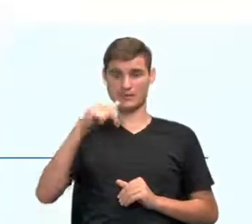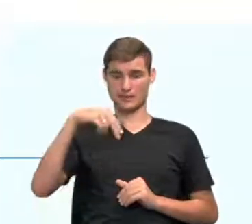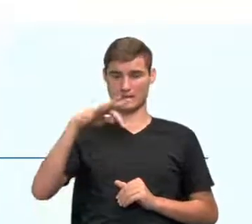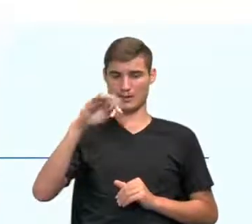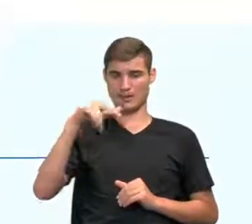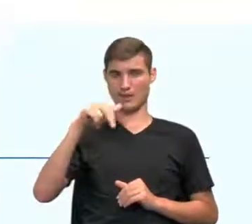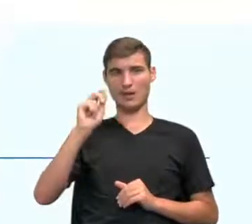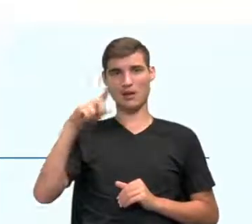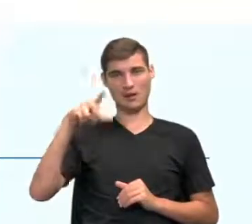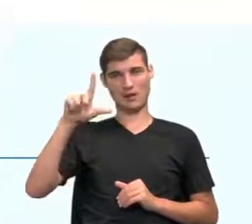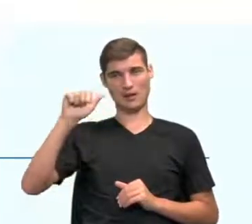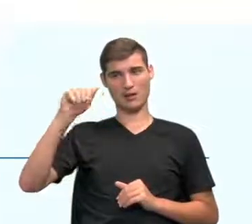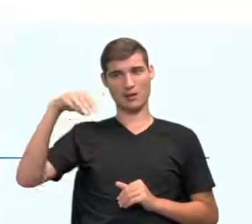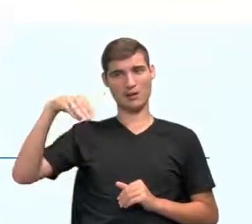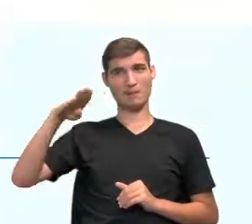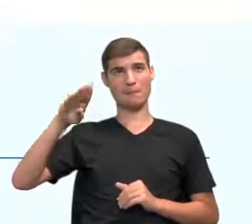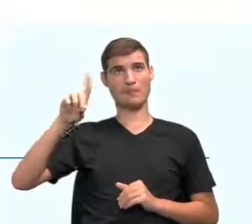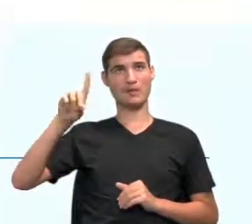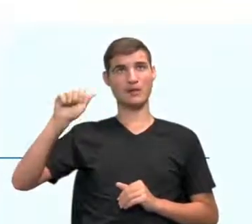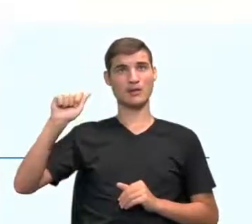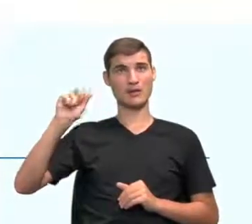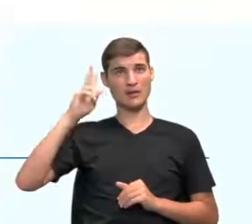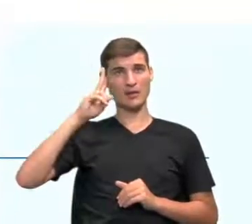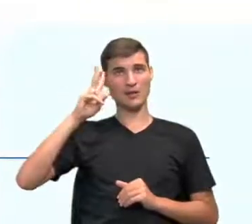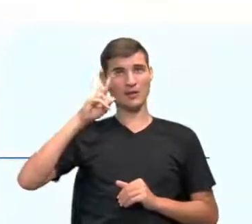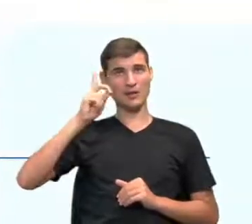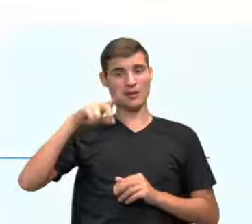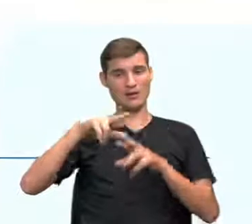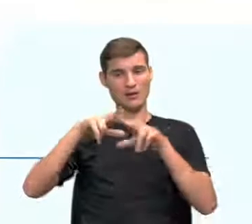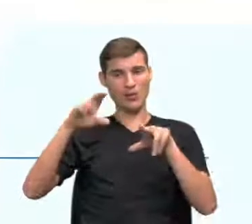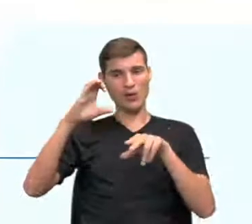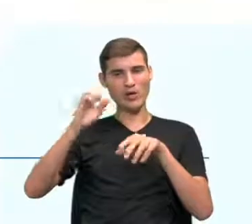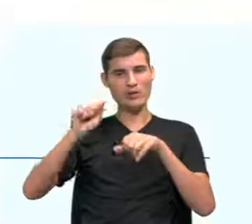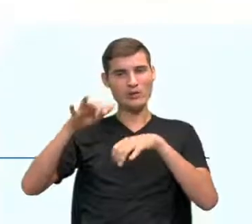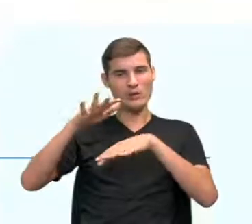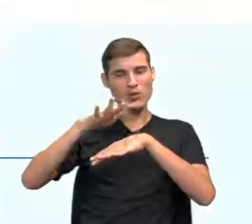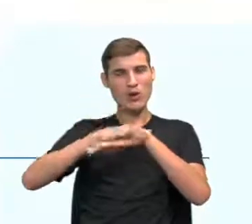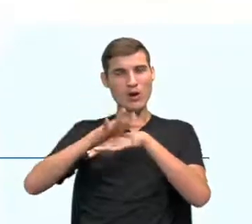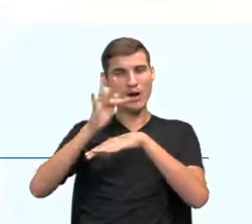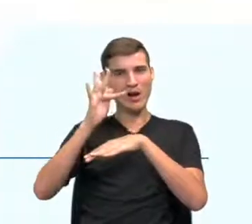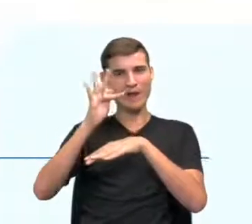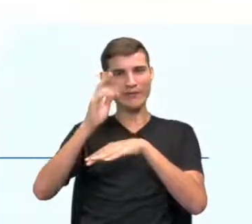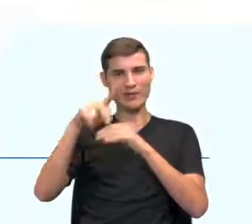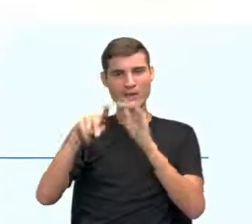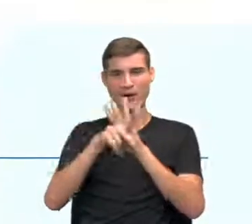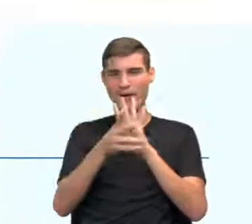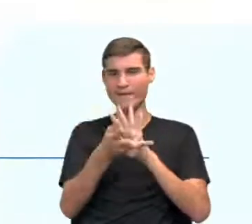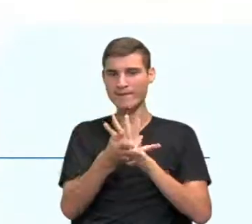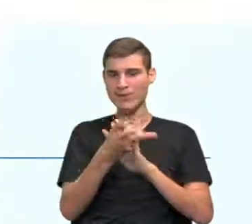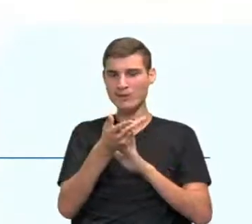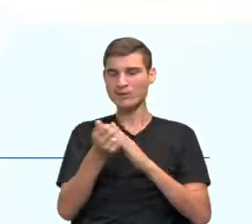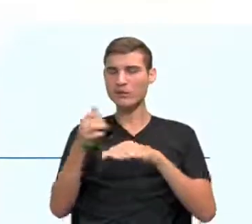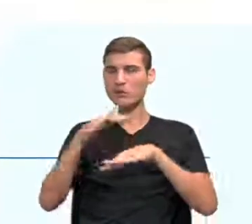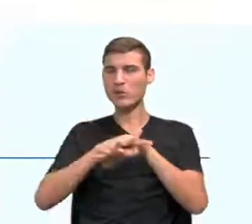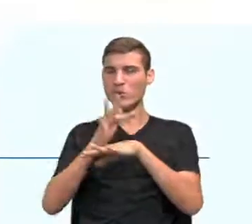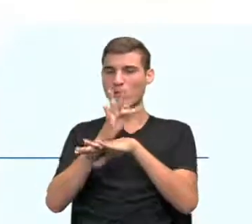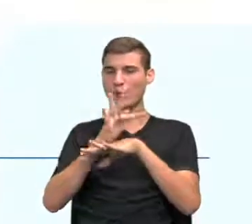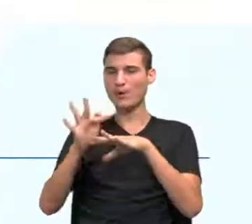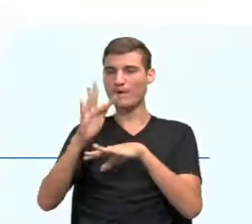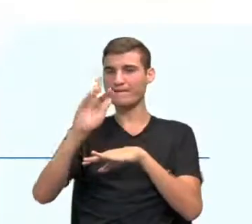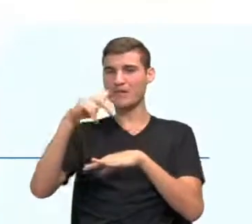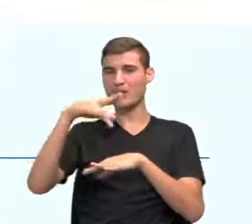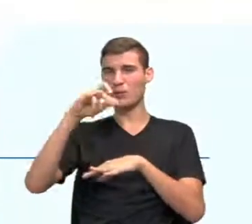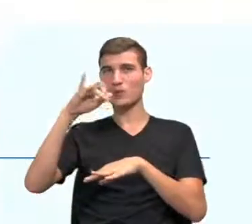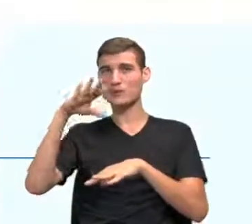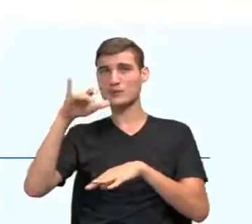lambda. Lembrando que lambda igual C sobre F, velocidade pela frequência. Então, o comprimento de onda é